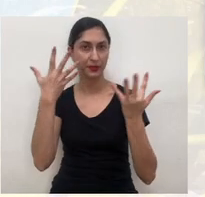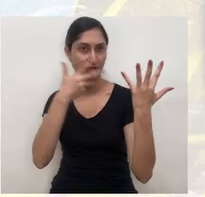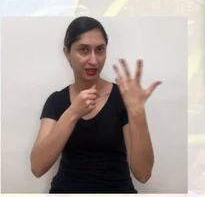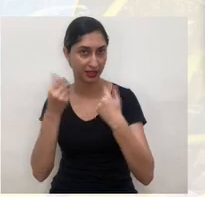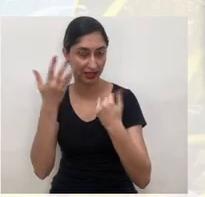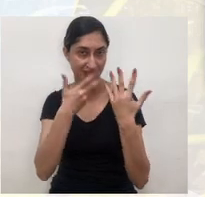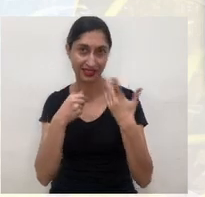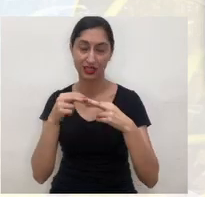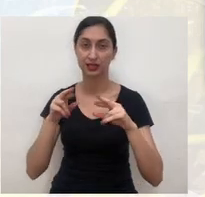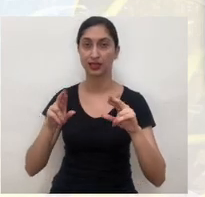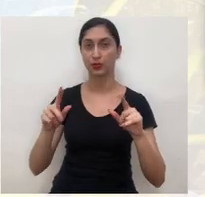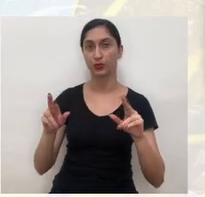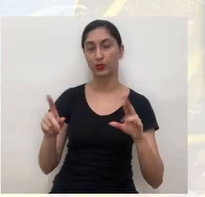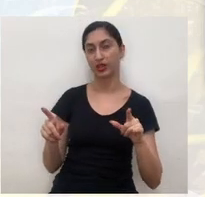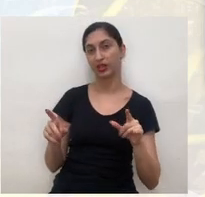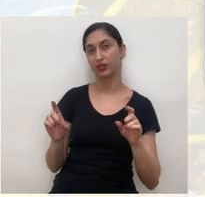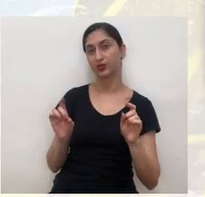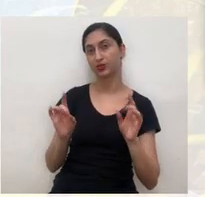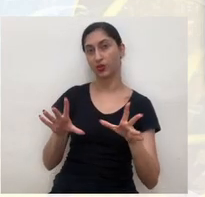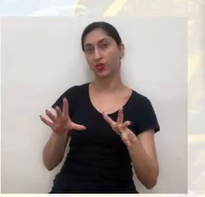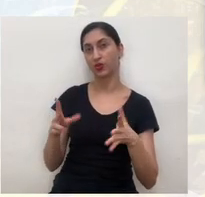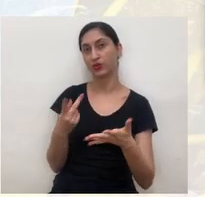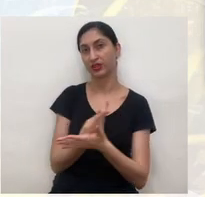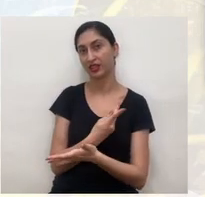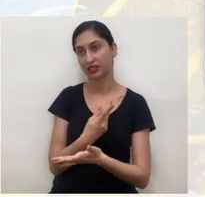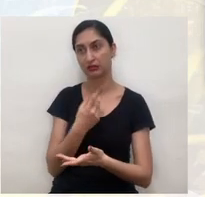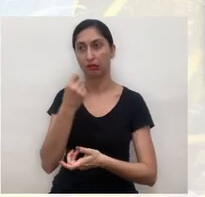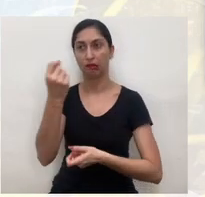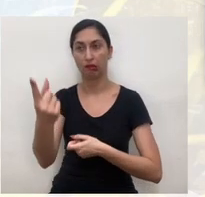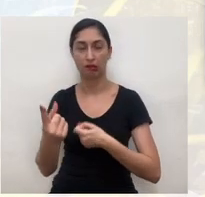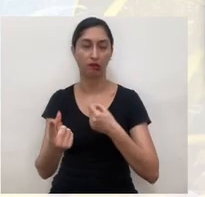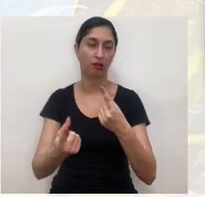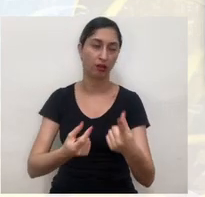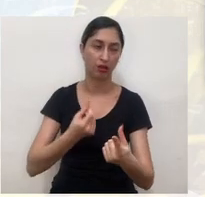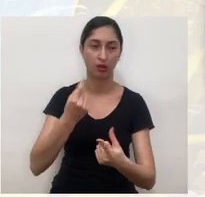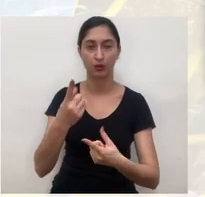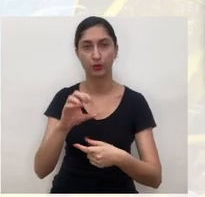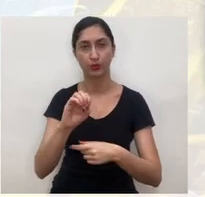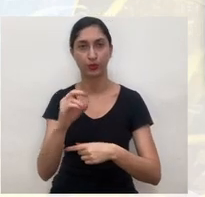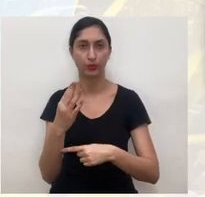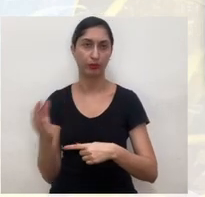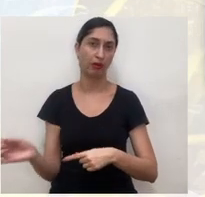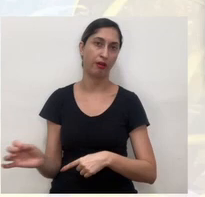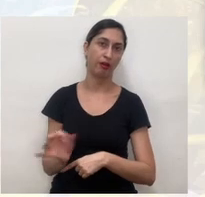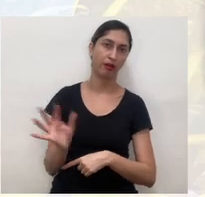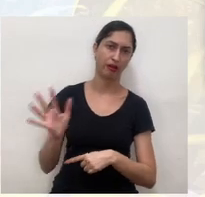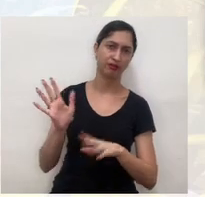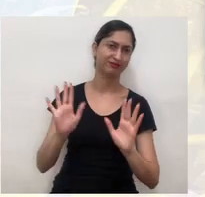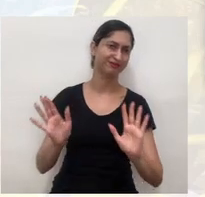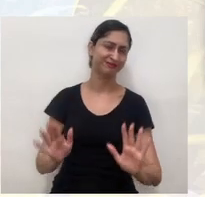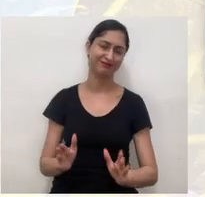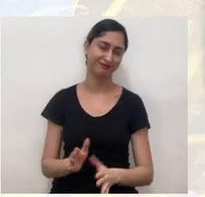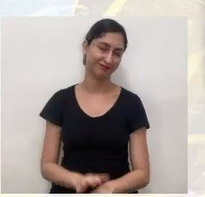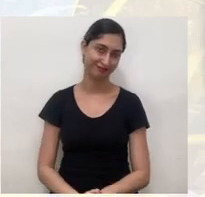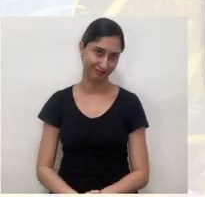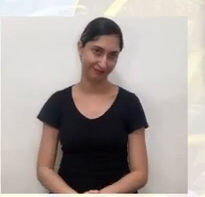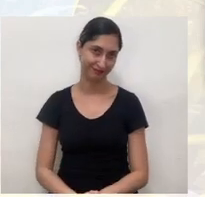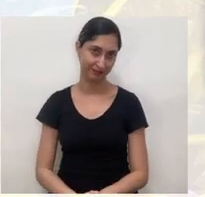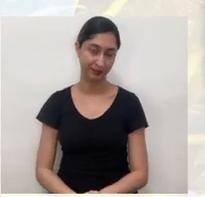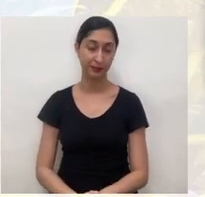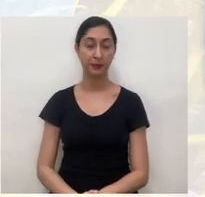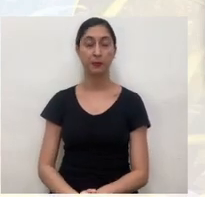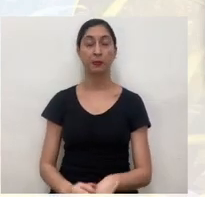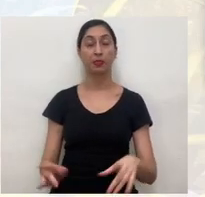necessariamente como decorrência da raridade ou do custo ou de nada disso. Tá? A outra